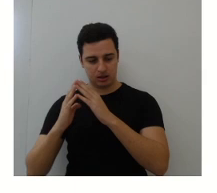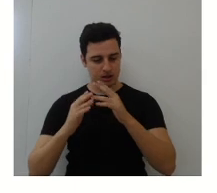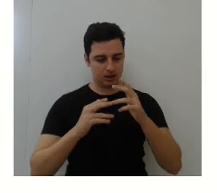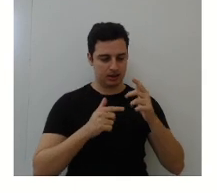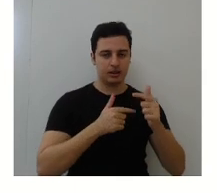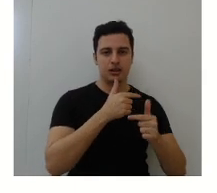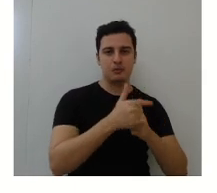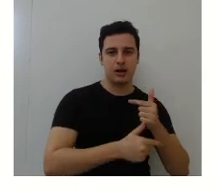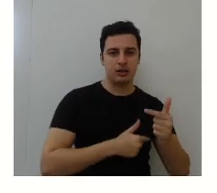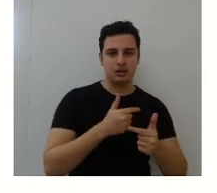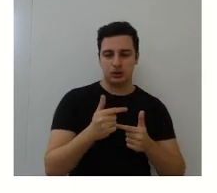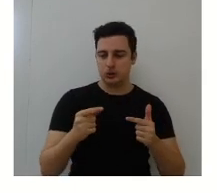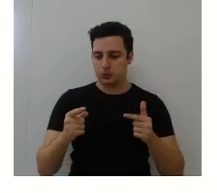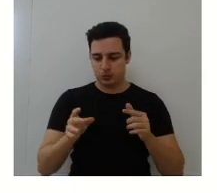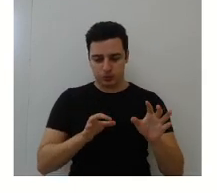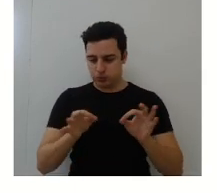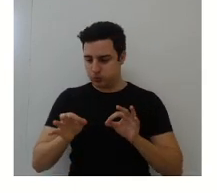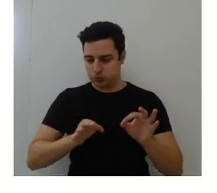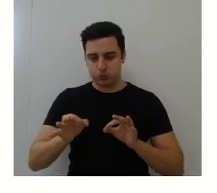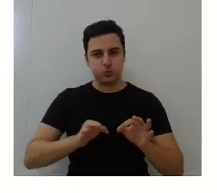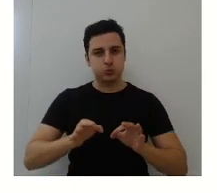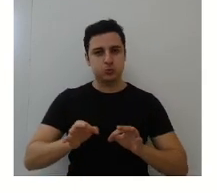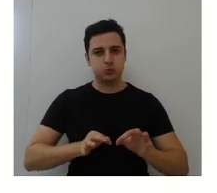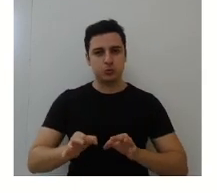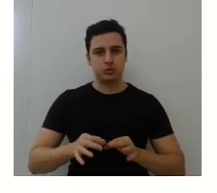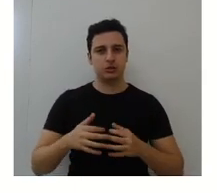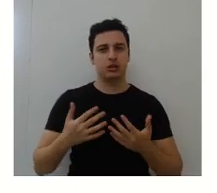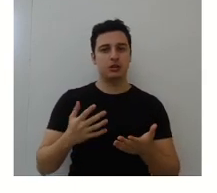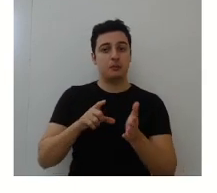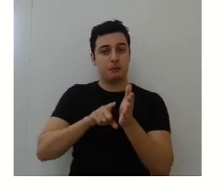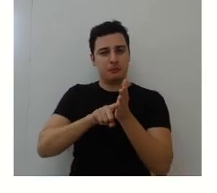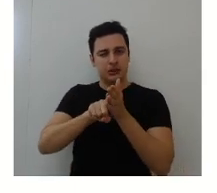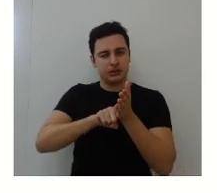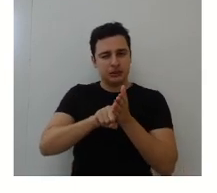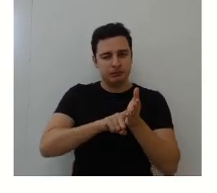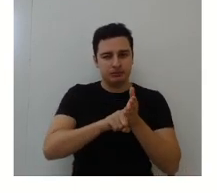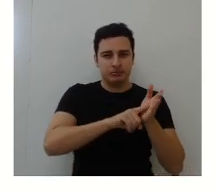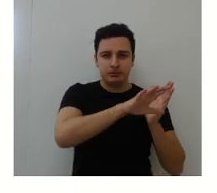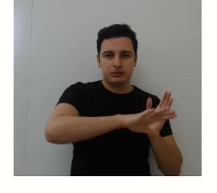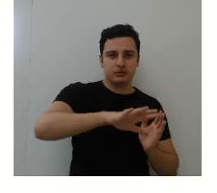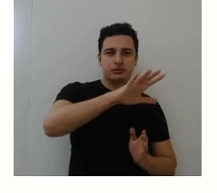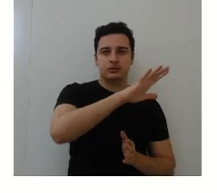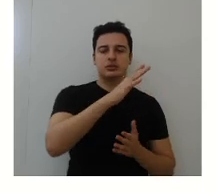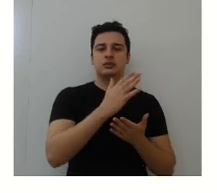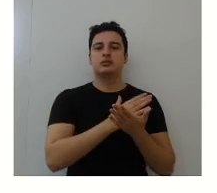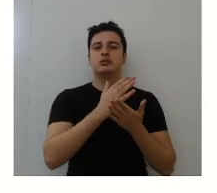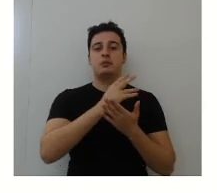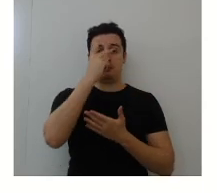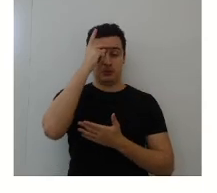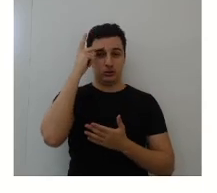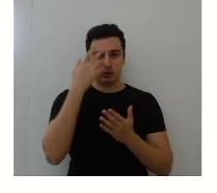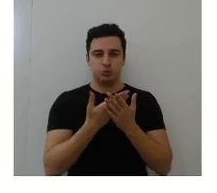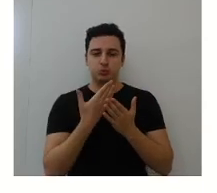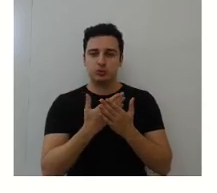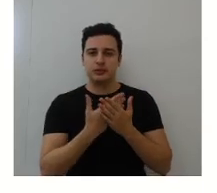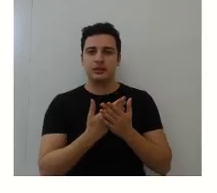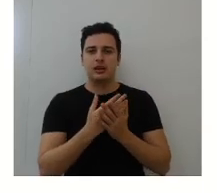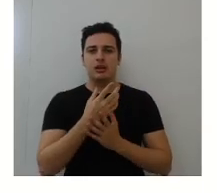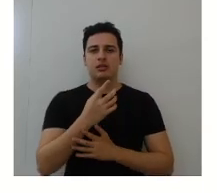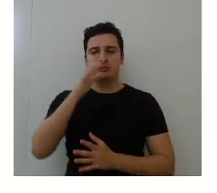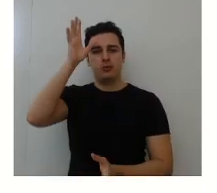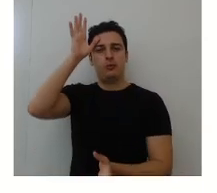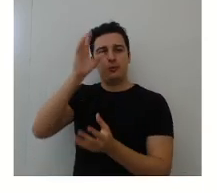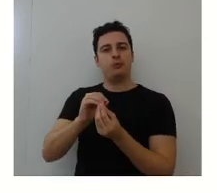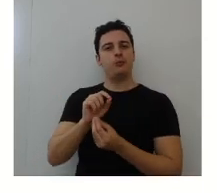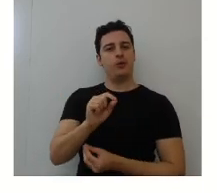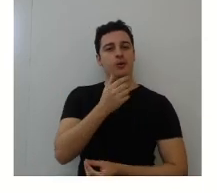trabalho. Numa pesquisa feita, foi descoberto que a mulher chega a trabalhar mais de 8 horas a mais por semana